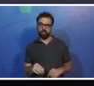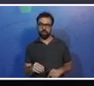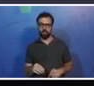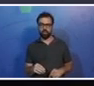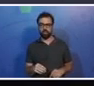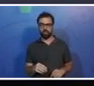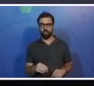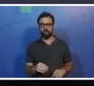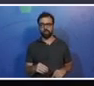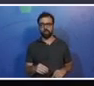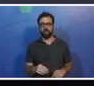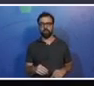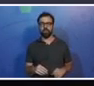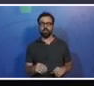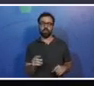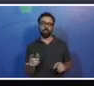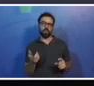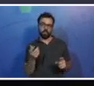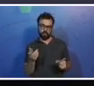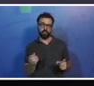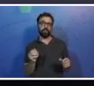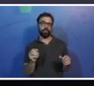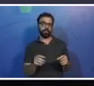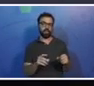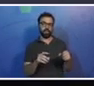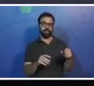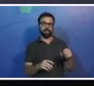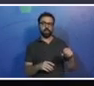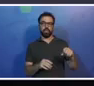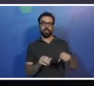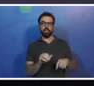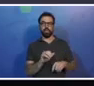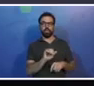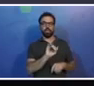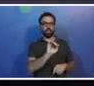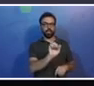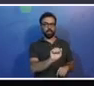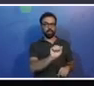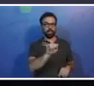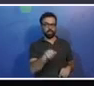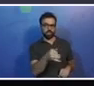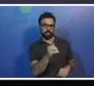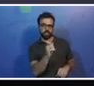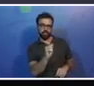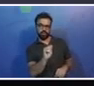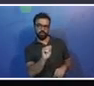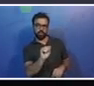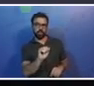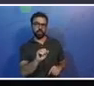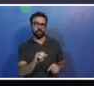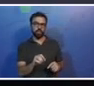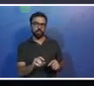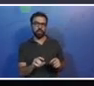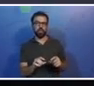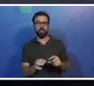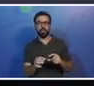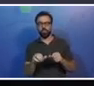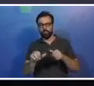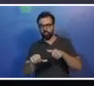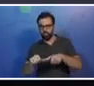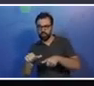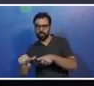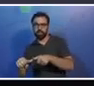cujo sufixo esa se grafa, ou seja, se escreve com Z. Exemplo, belo,